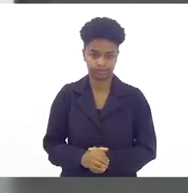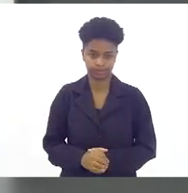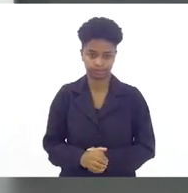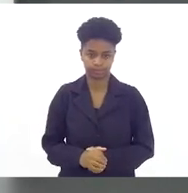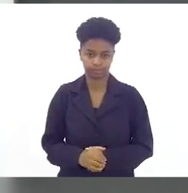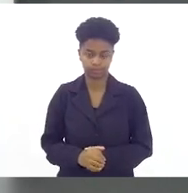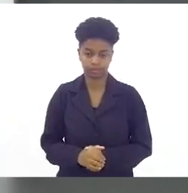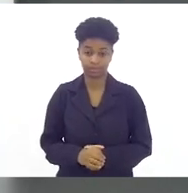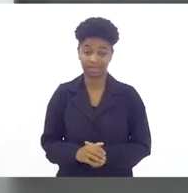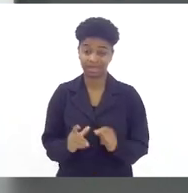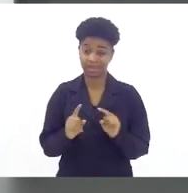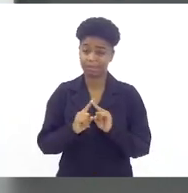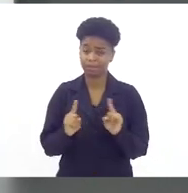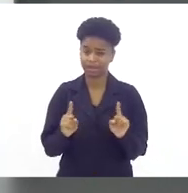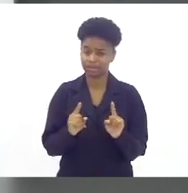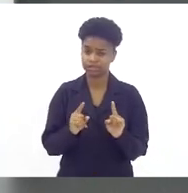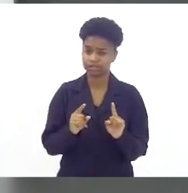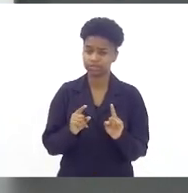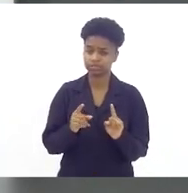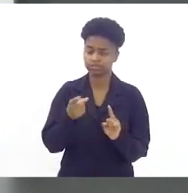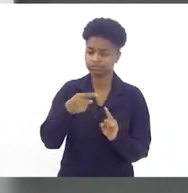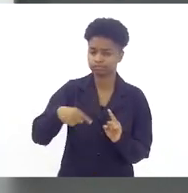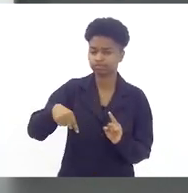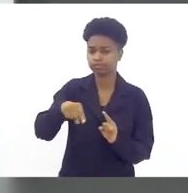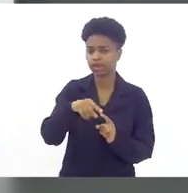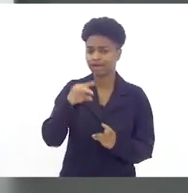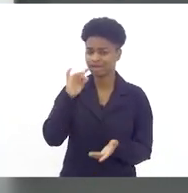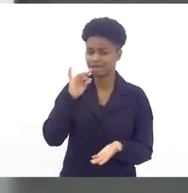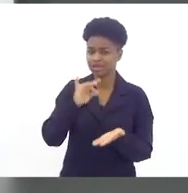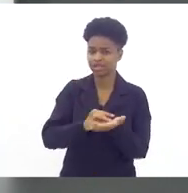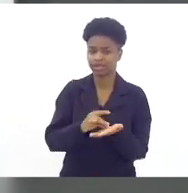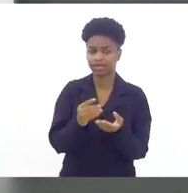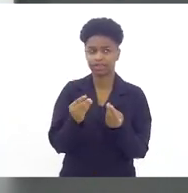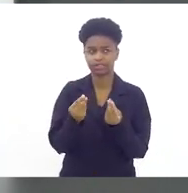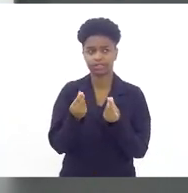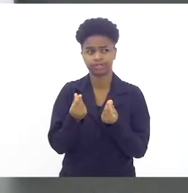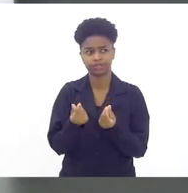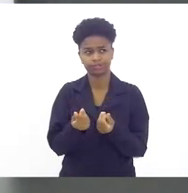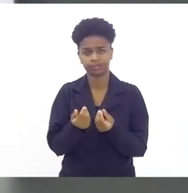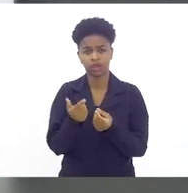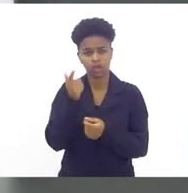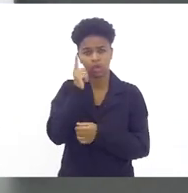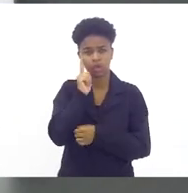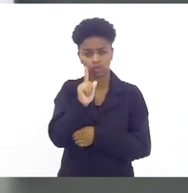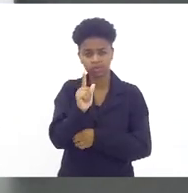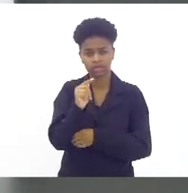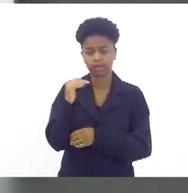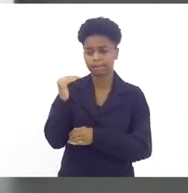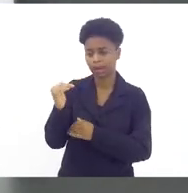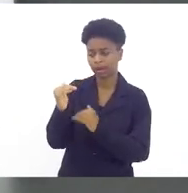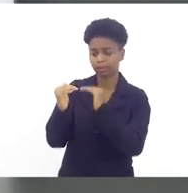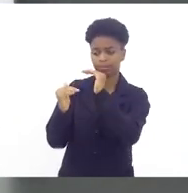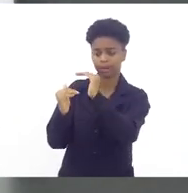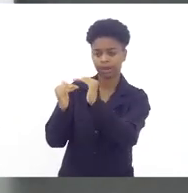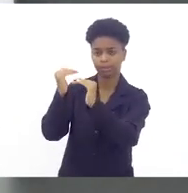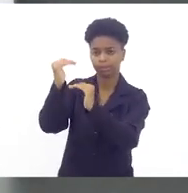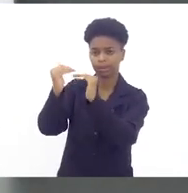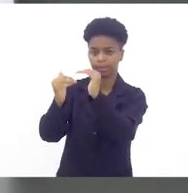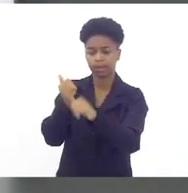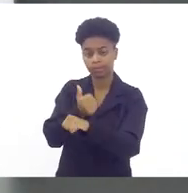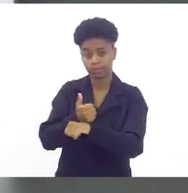para você efetivar né a progressão dessa carreira tem